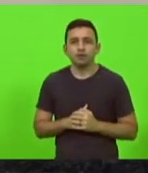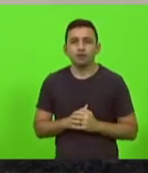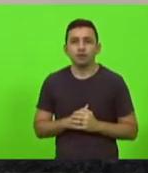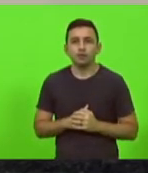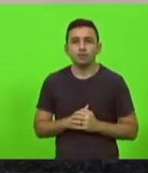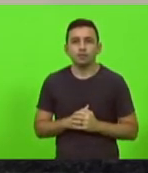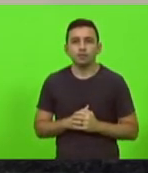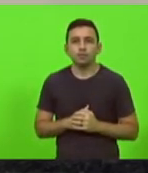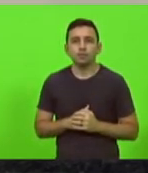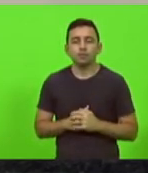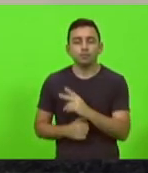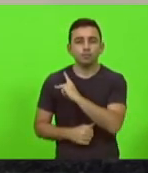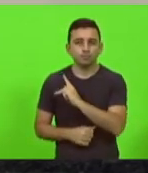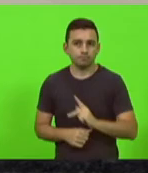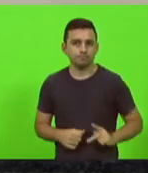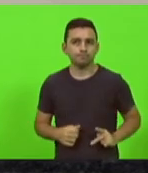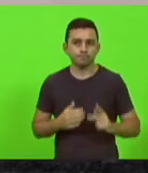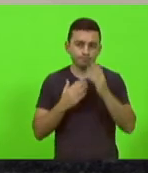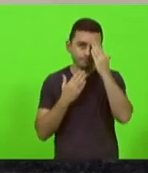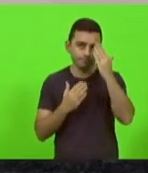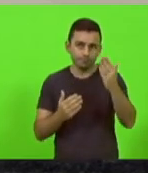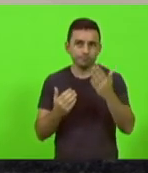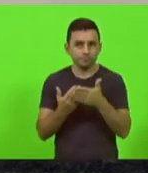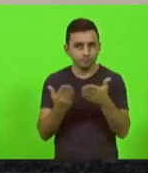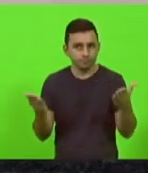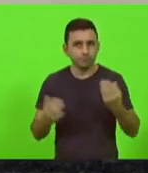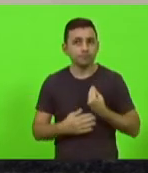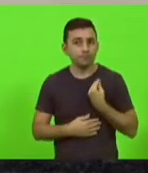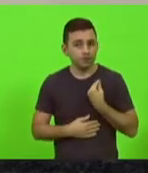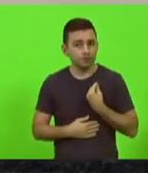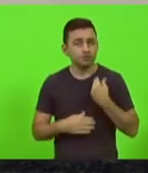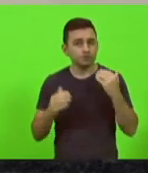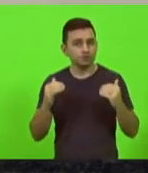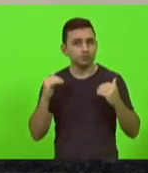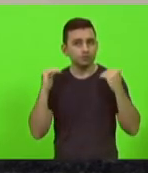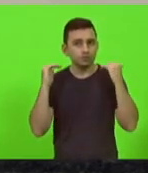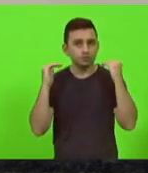A presidência agradece a presença das autoridades,